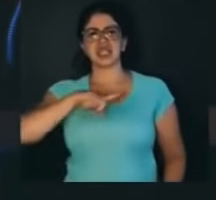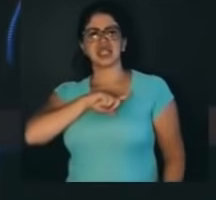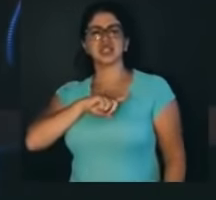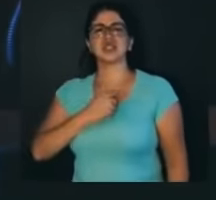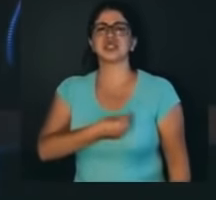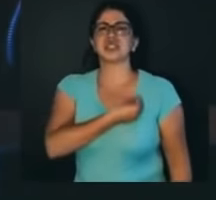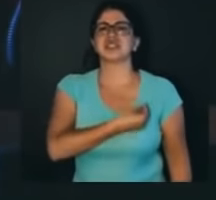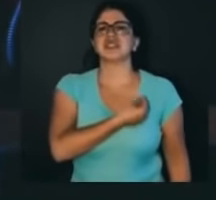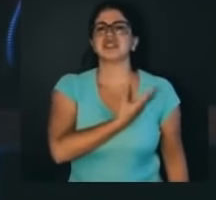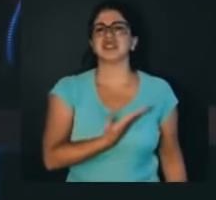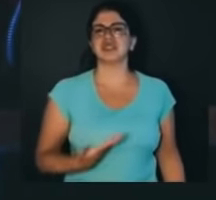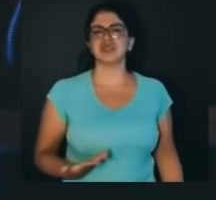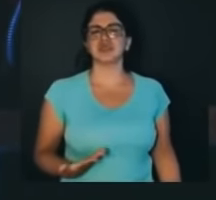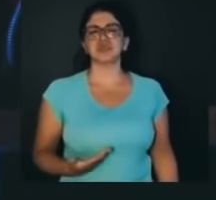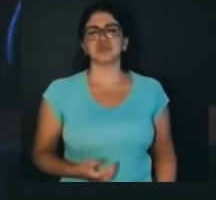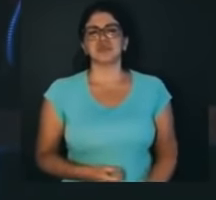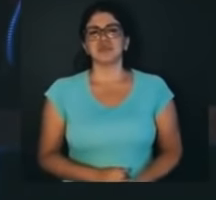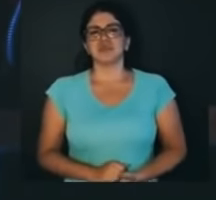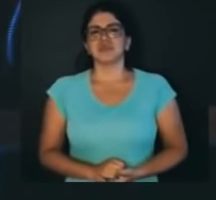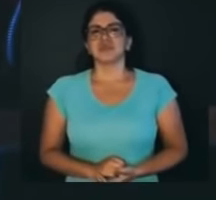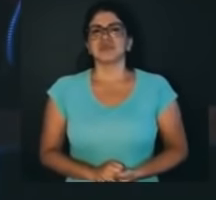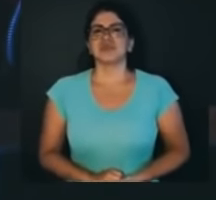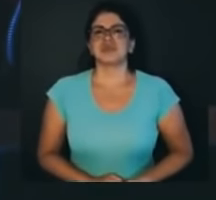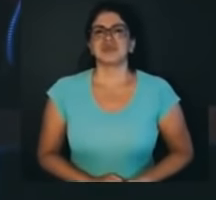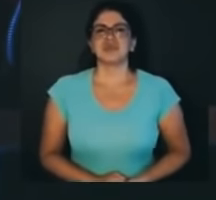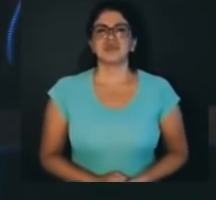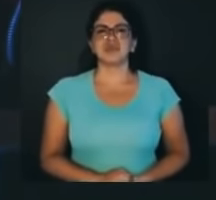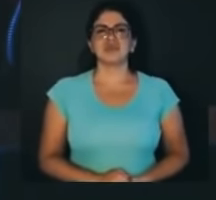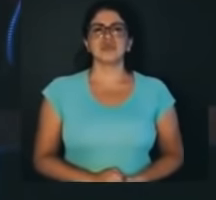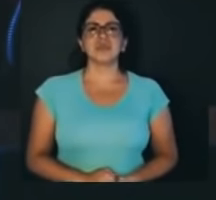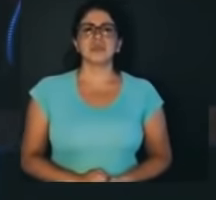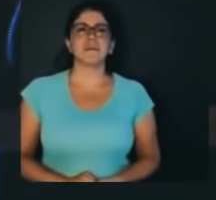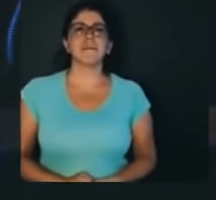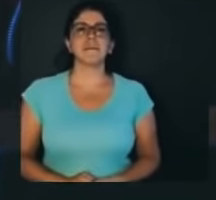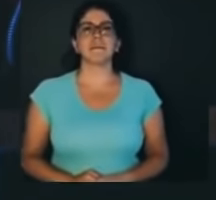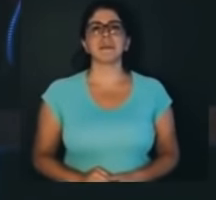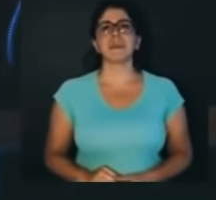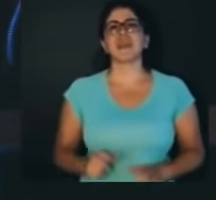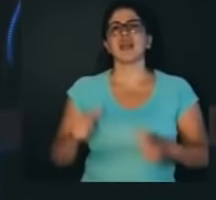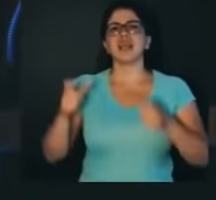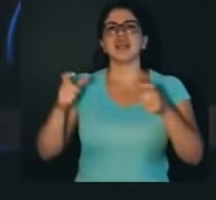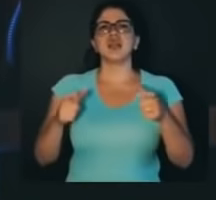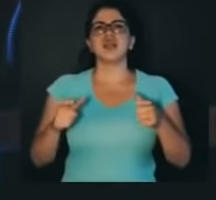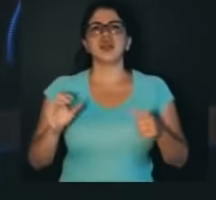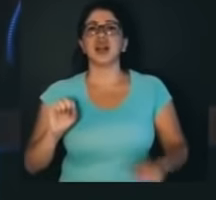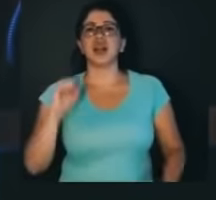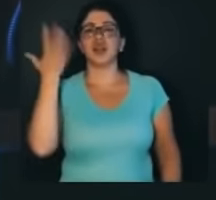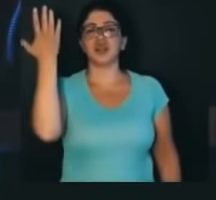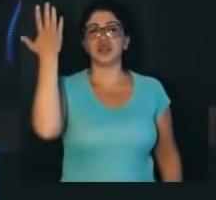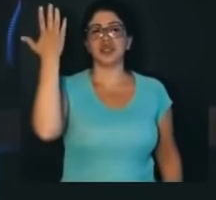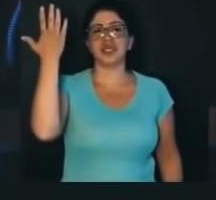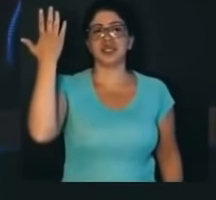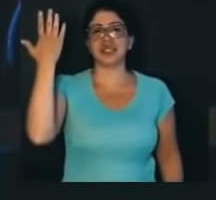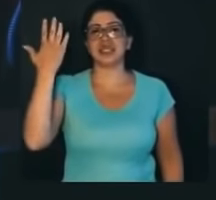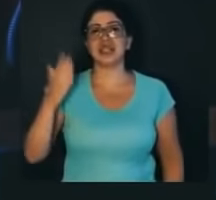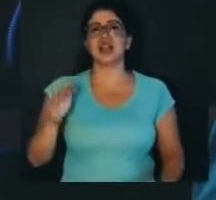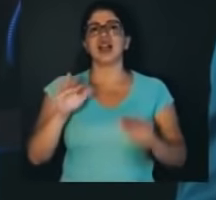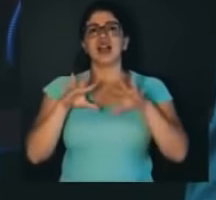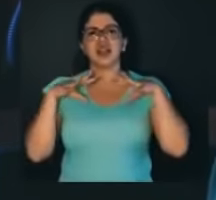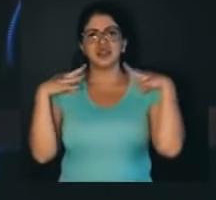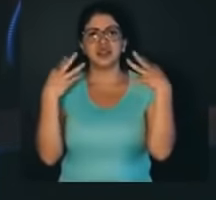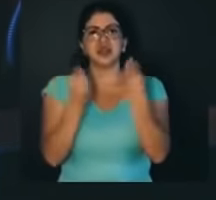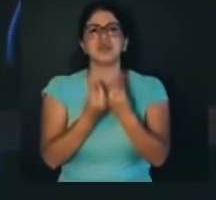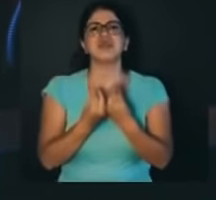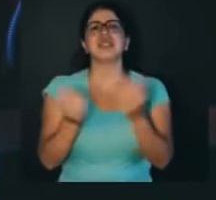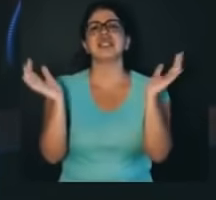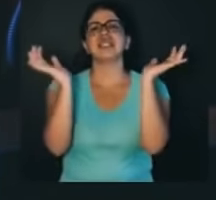contigo. Isso acontece no seio de famílias cristãs, sim. Com muita infelicidade. Isso acontece também